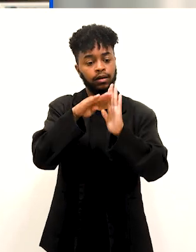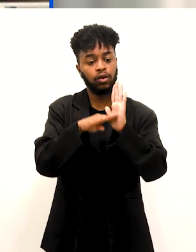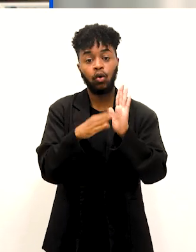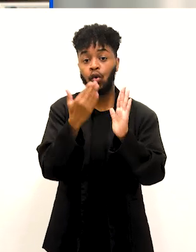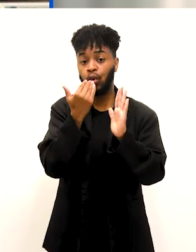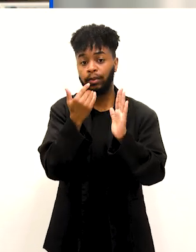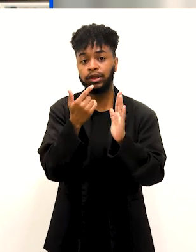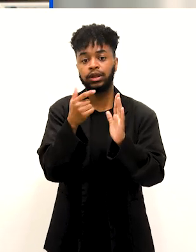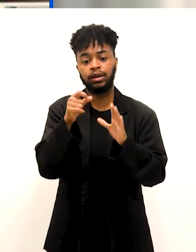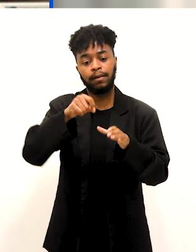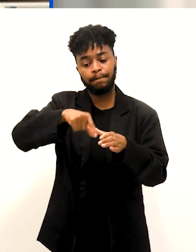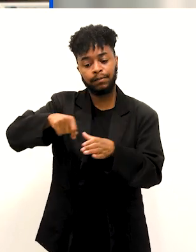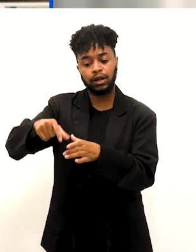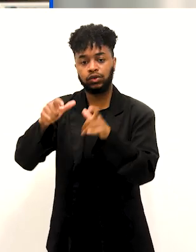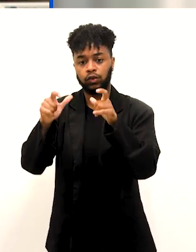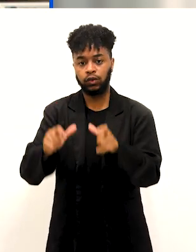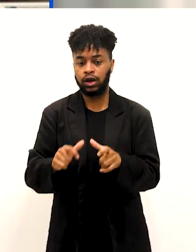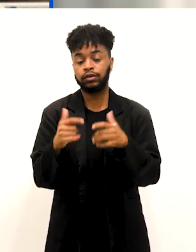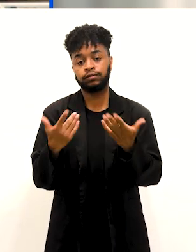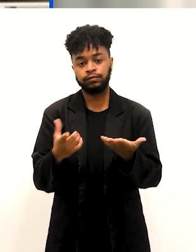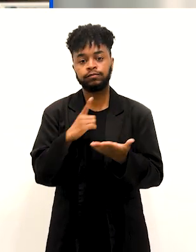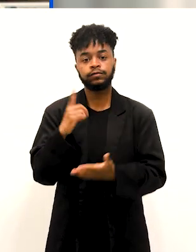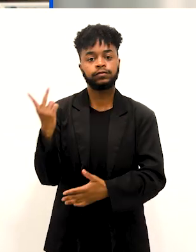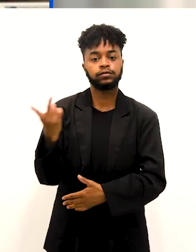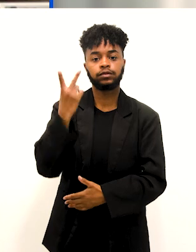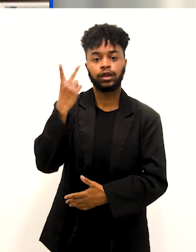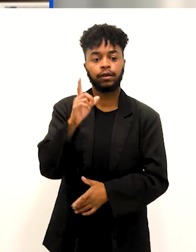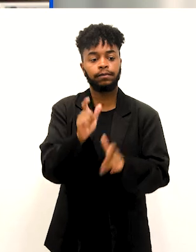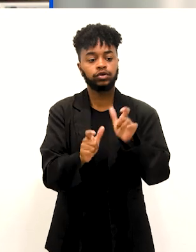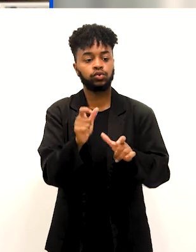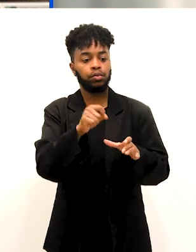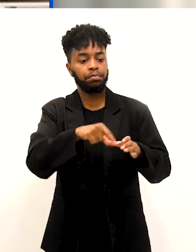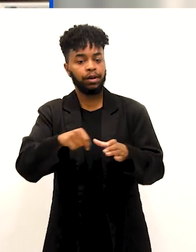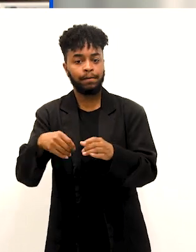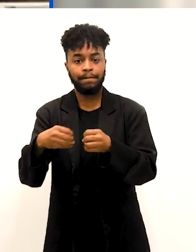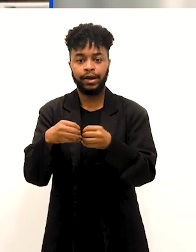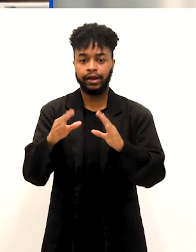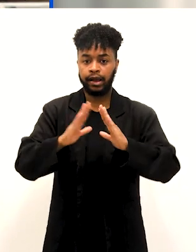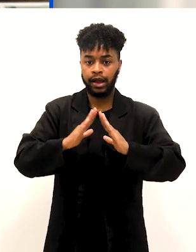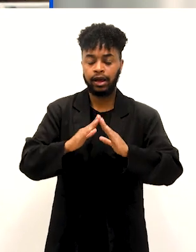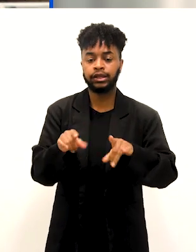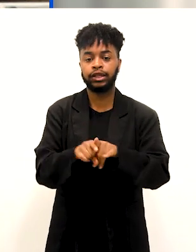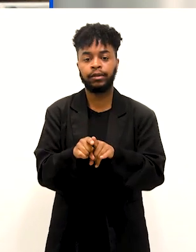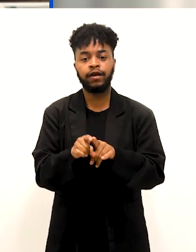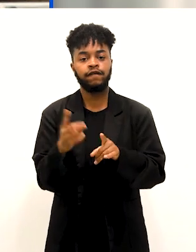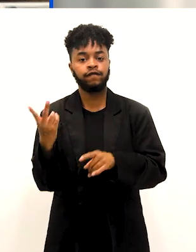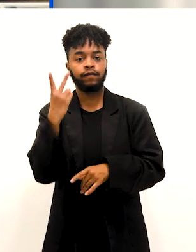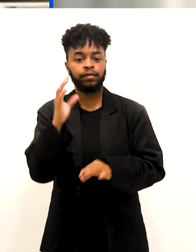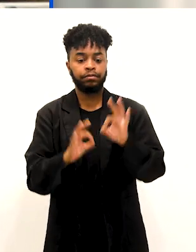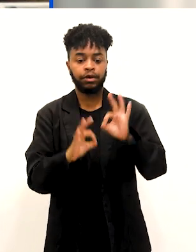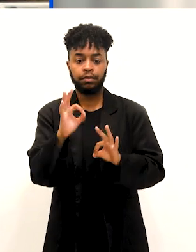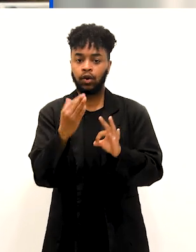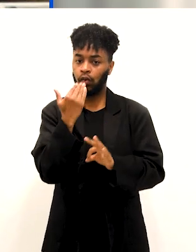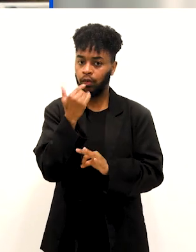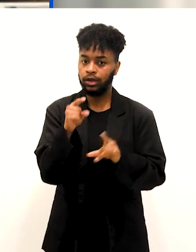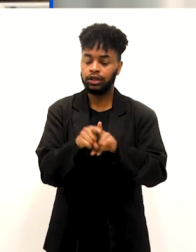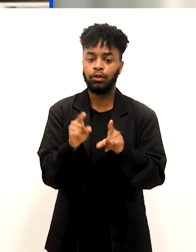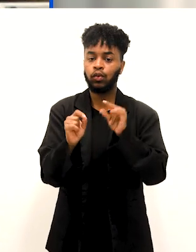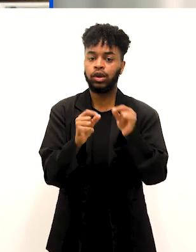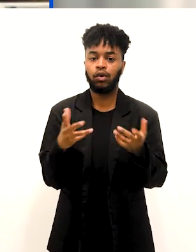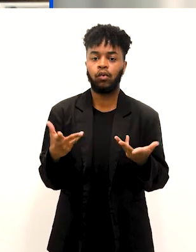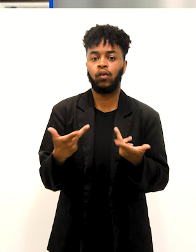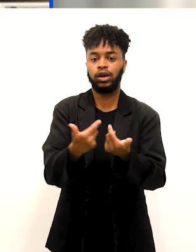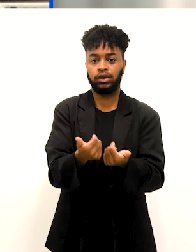é produzido de forma local. Então, Verdade. há uma valorização do produtor próximo de casa, há uma valorização da preparação do alimento, com a qualidade dos